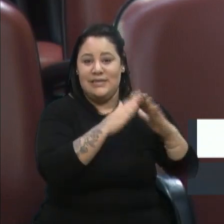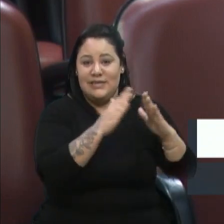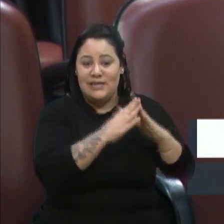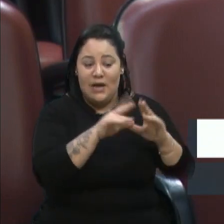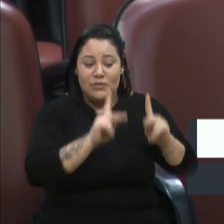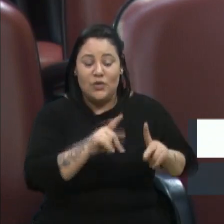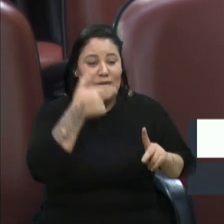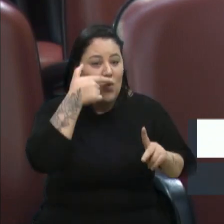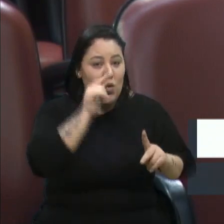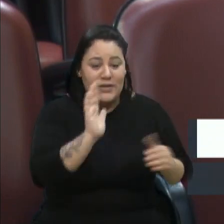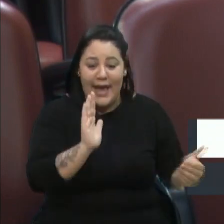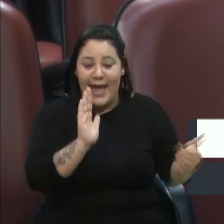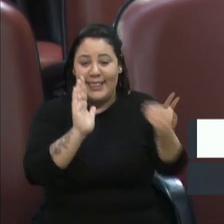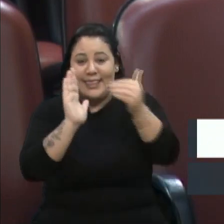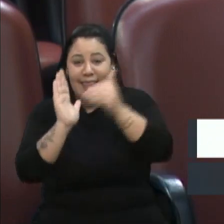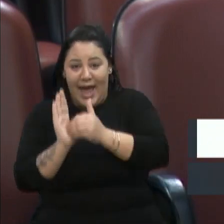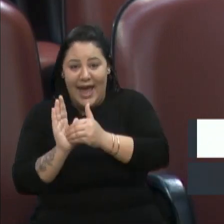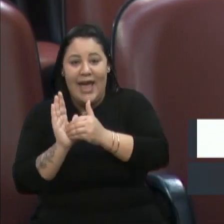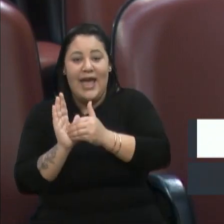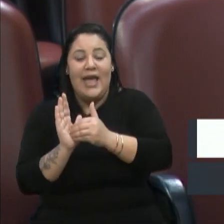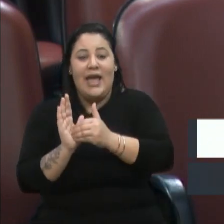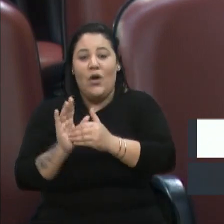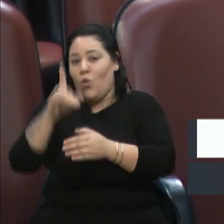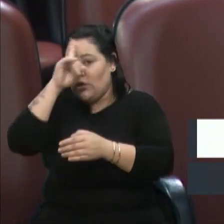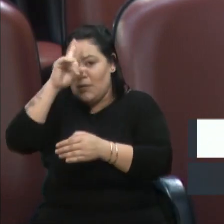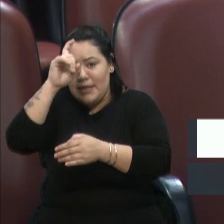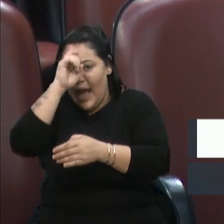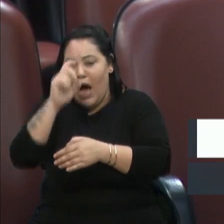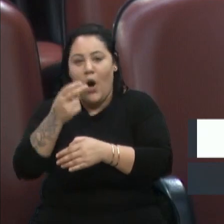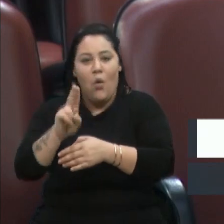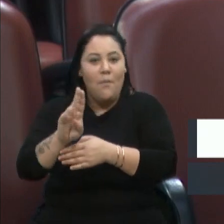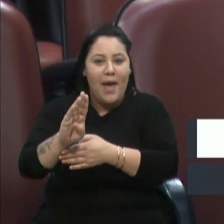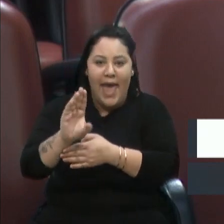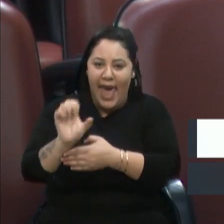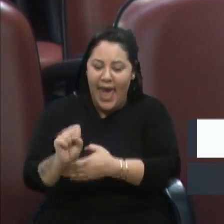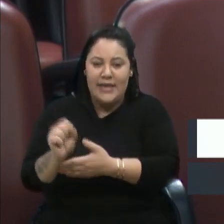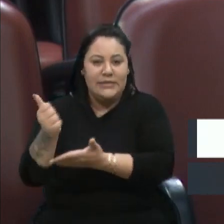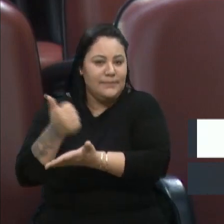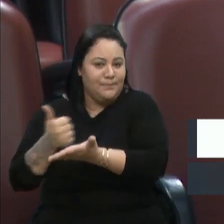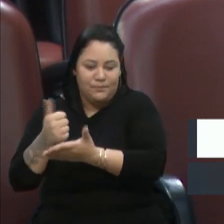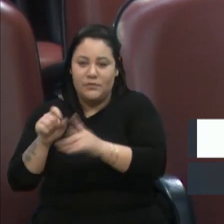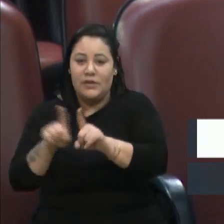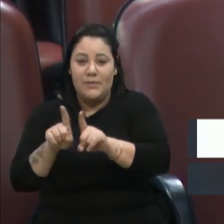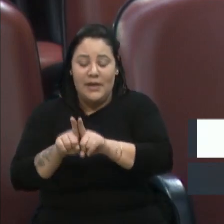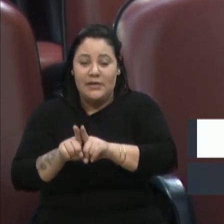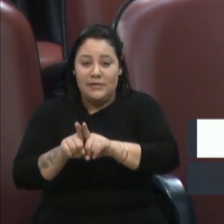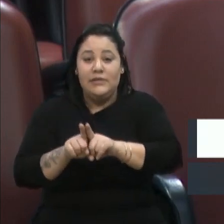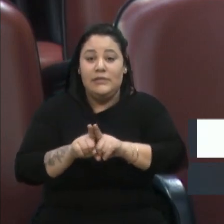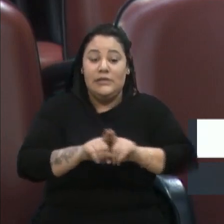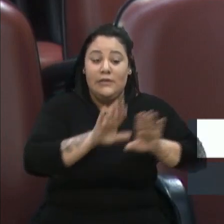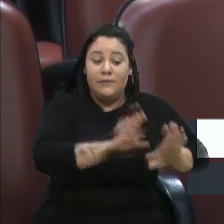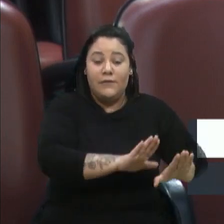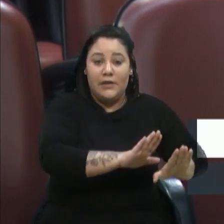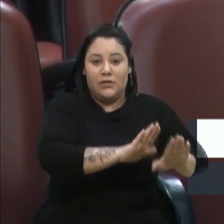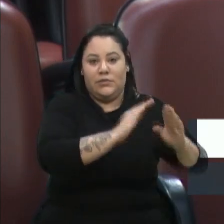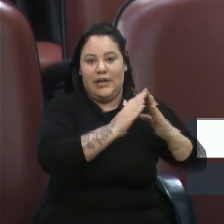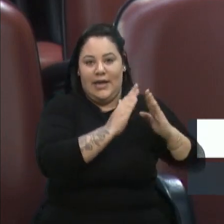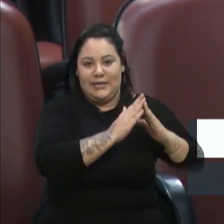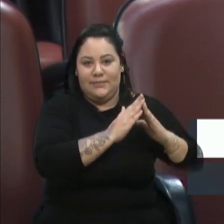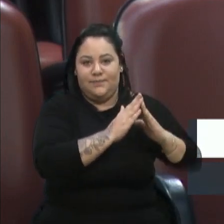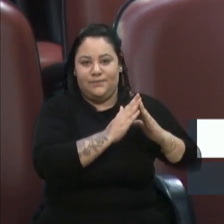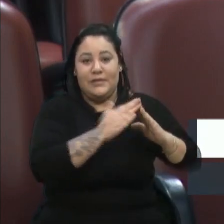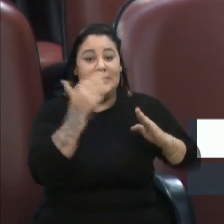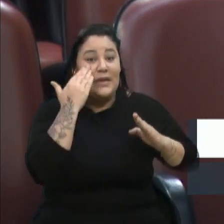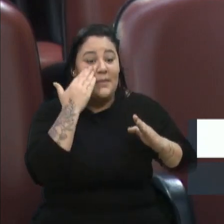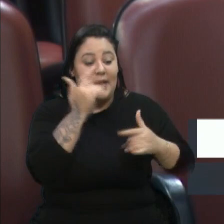até se deslocar. Junto à unidade básica de saúde, eles estão na casa, e por saber que eles trabalham